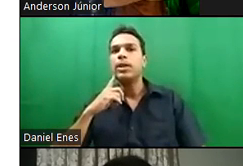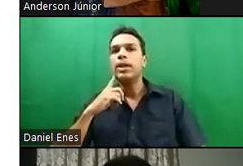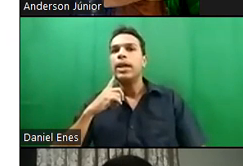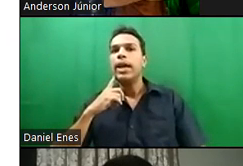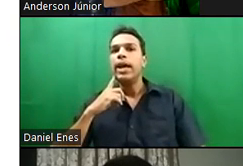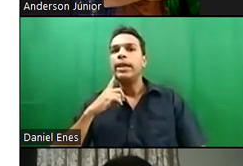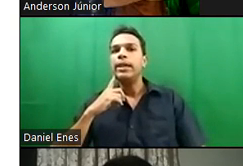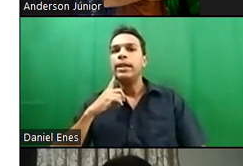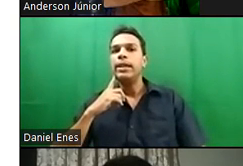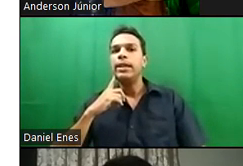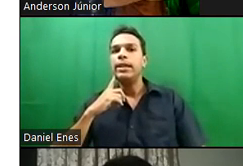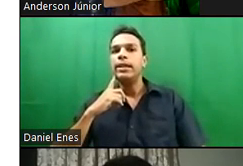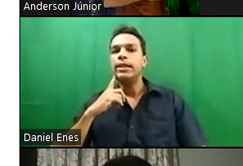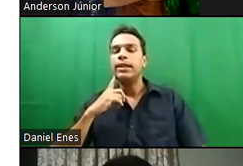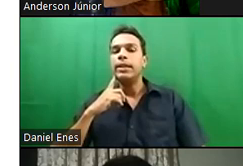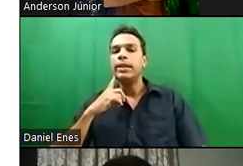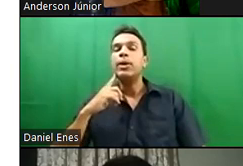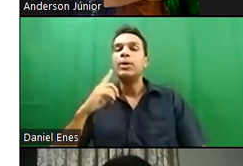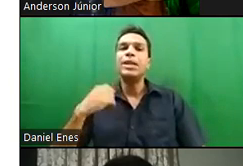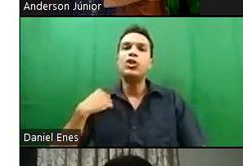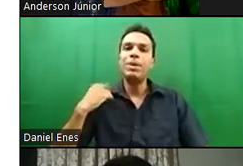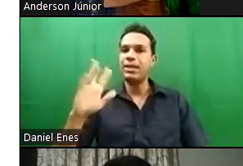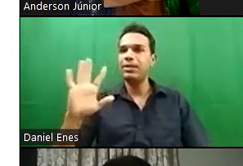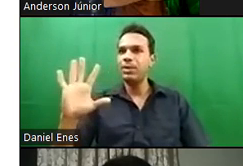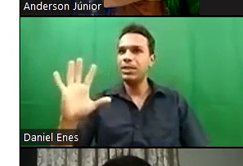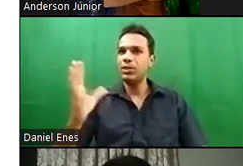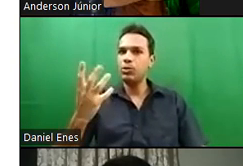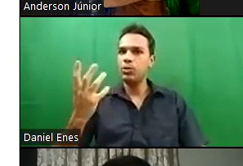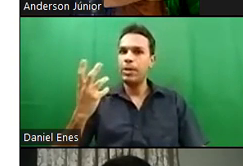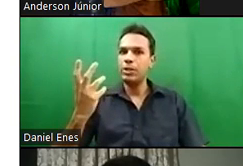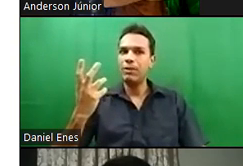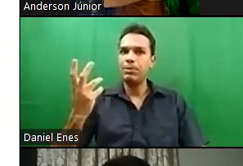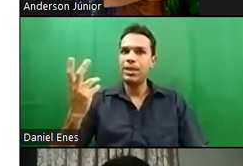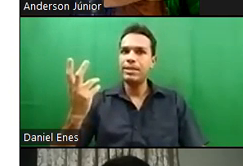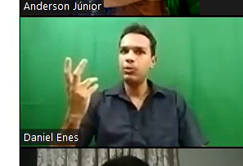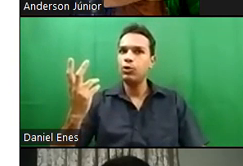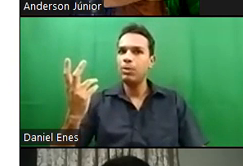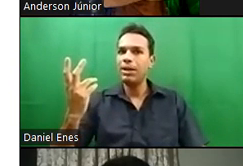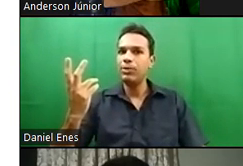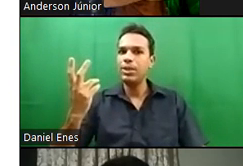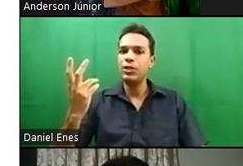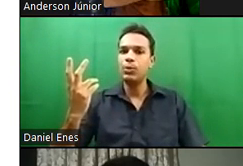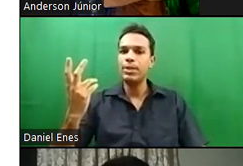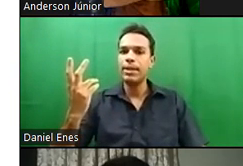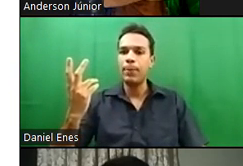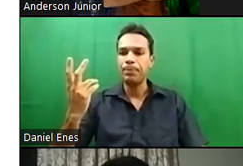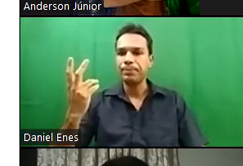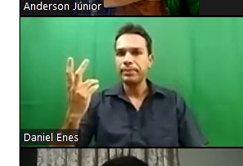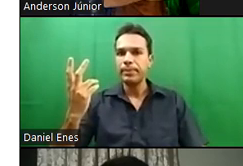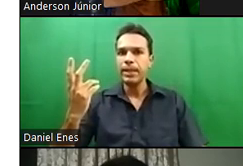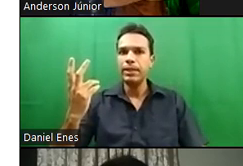produção. E não entendi. Eu pensei que vocês todos eu achava que pudesse ser tudo de uma única